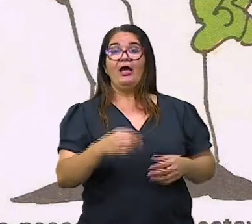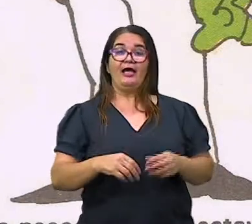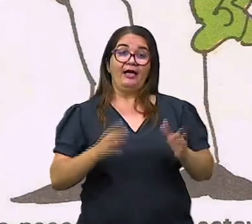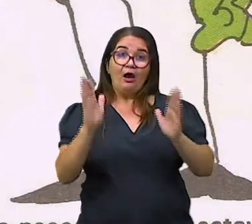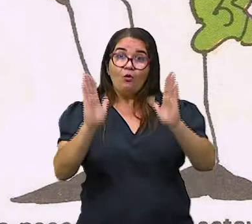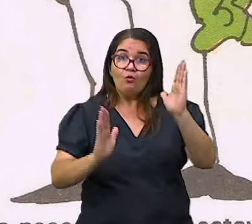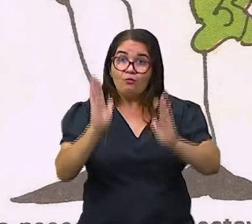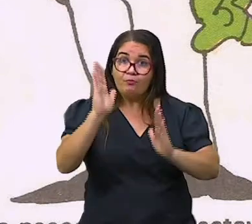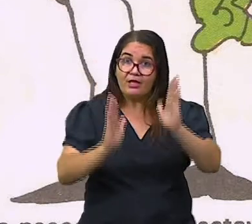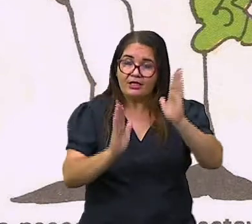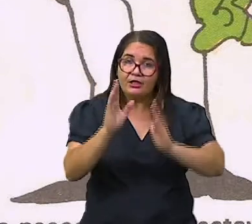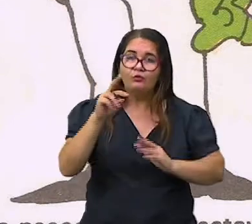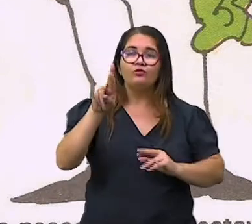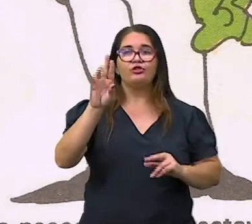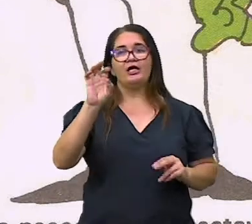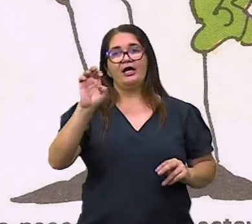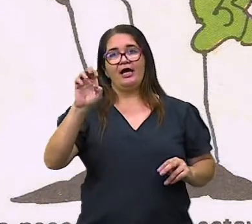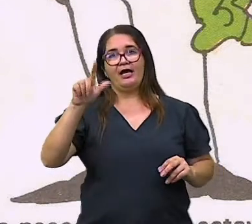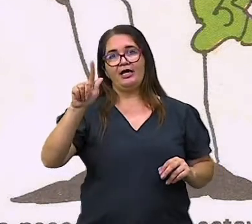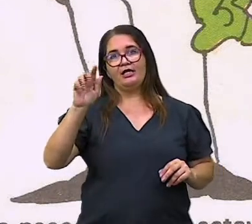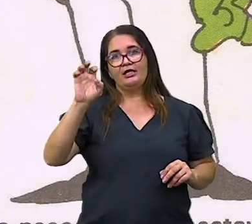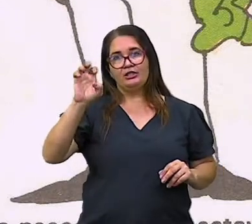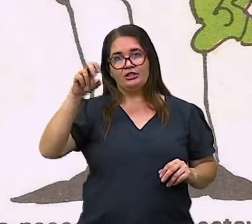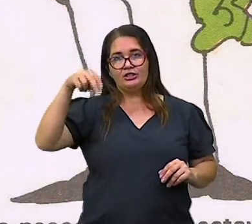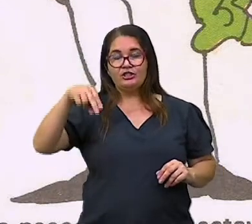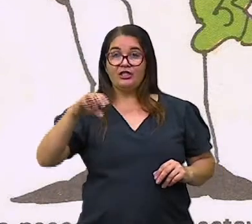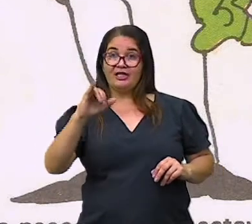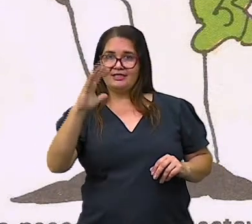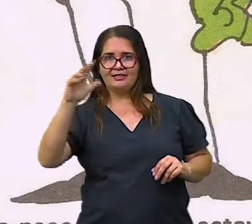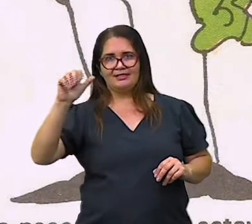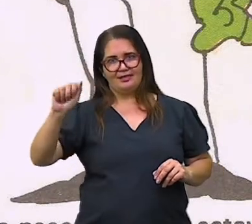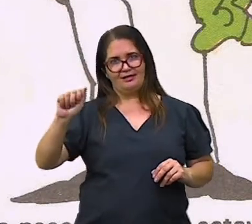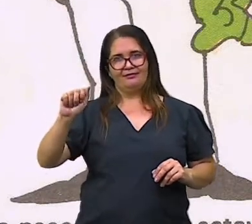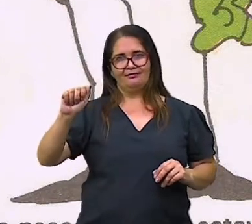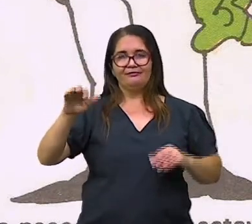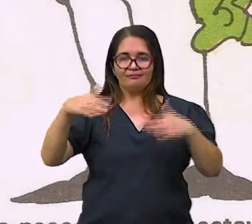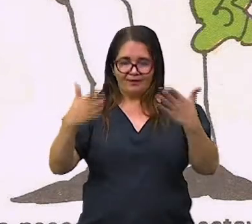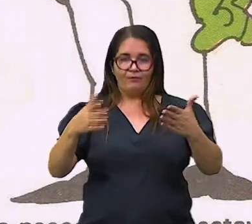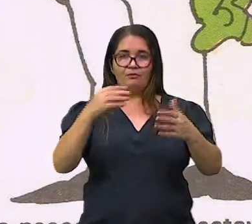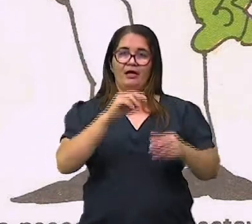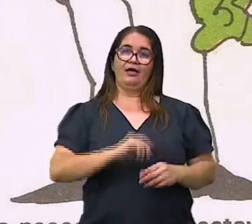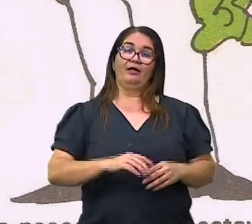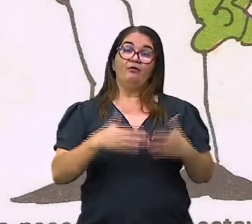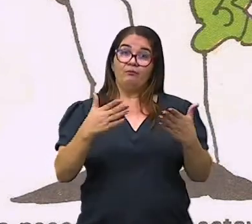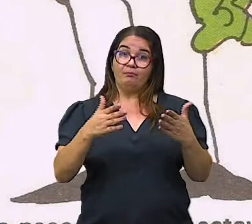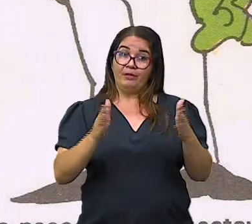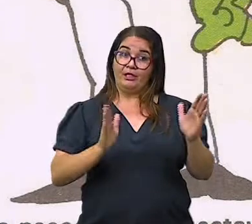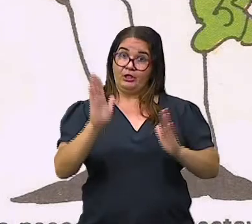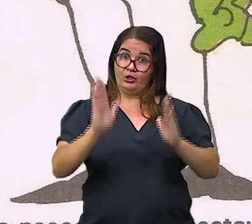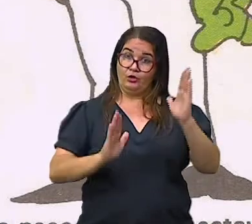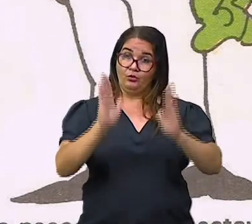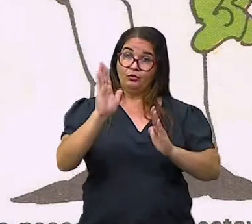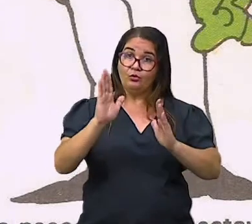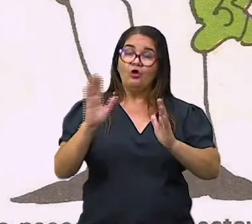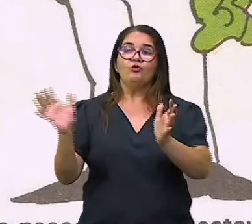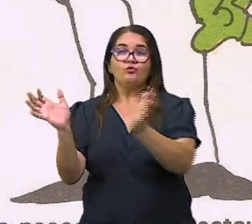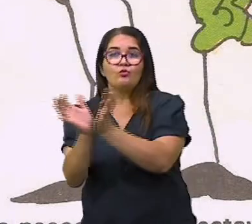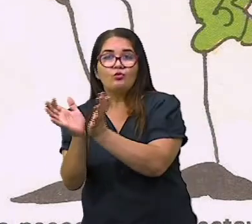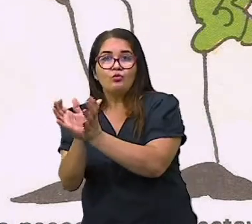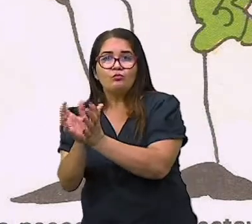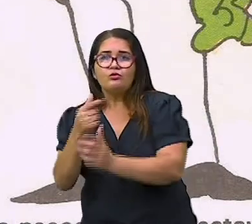por rebeliões provinciais. Então, quando eu falei que em pleno 2021 o Brasil